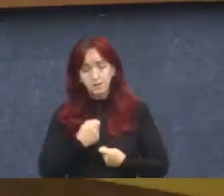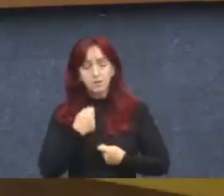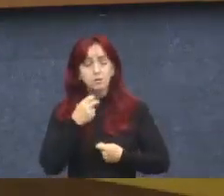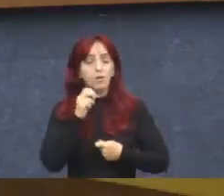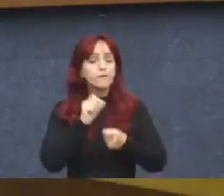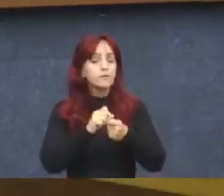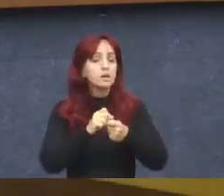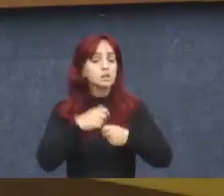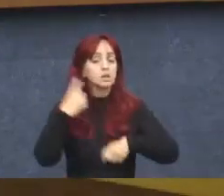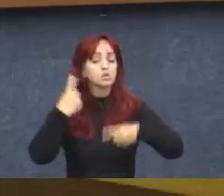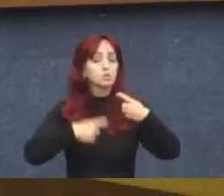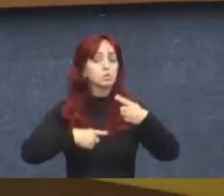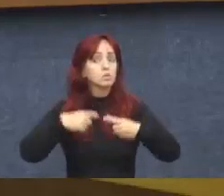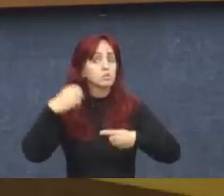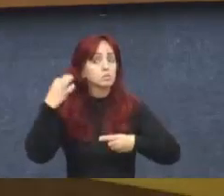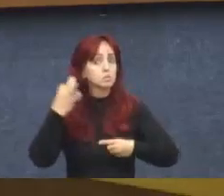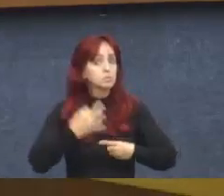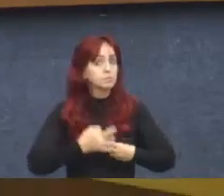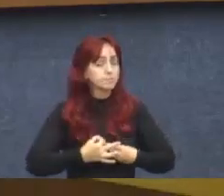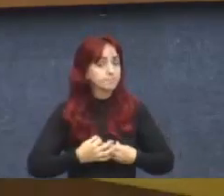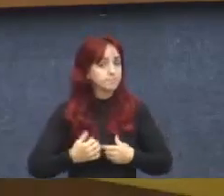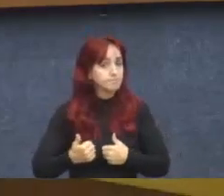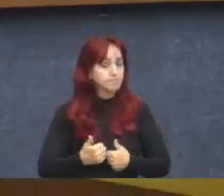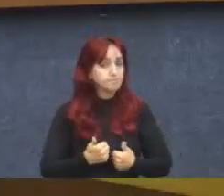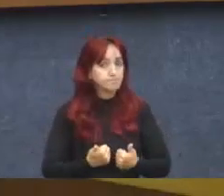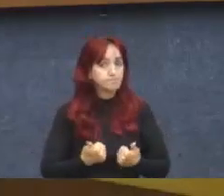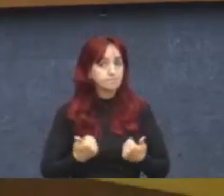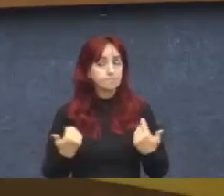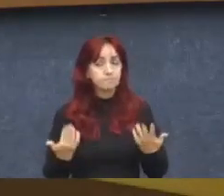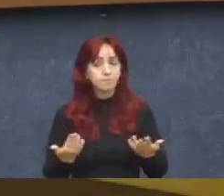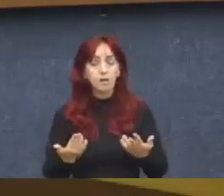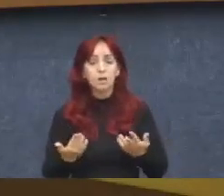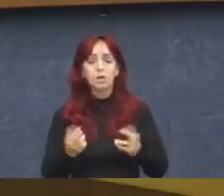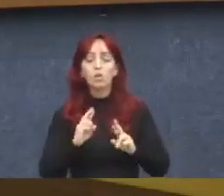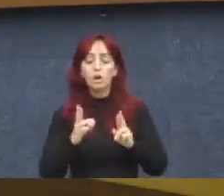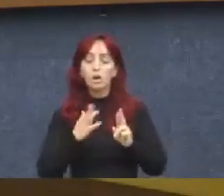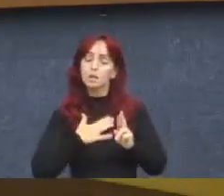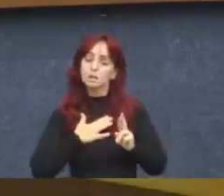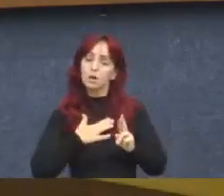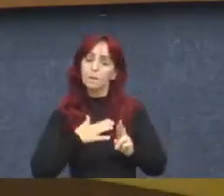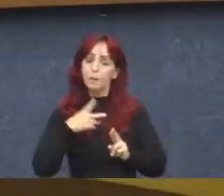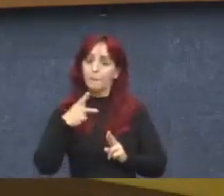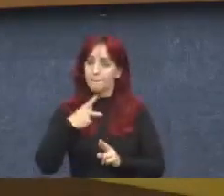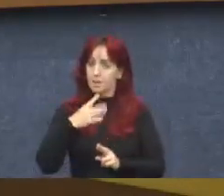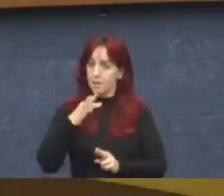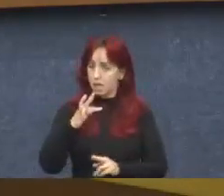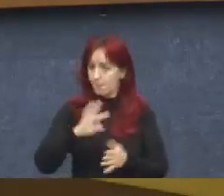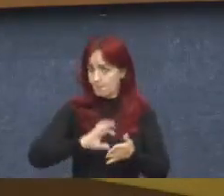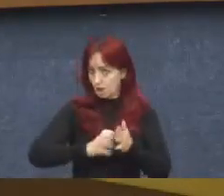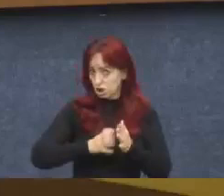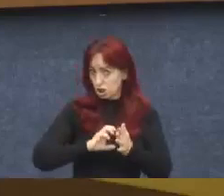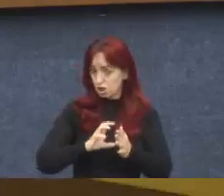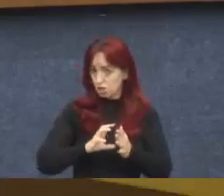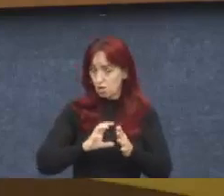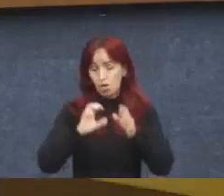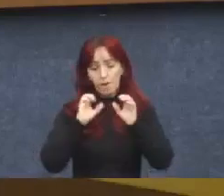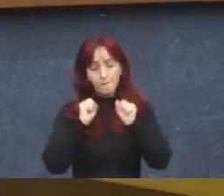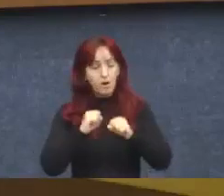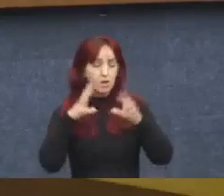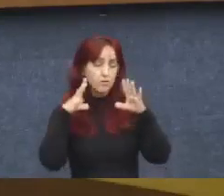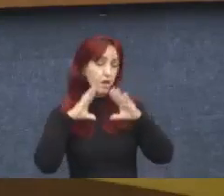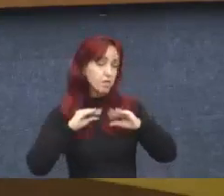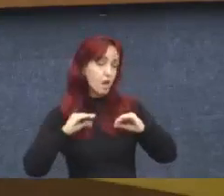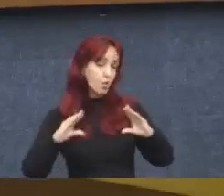fazer a discussão, vão fazer direito. Então, com relação ao meu partido, vereador Vanderlei Porto, pode ficar